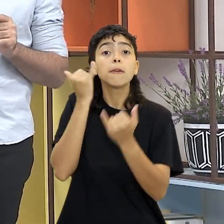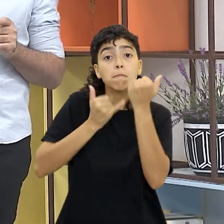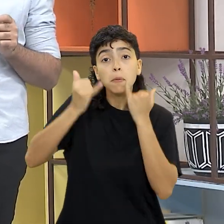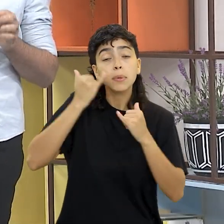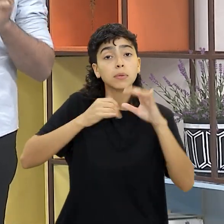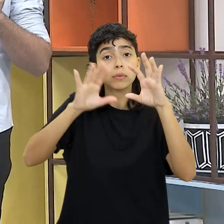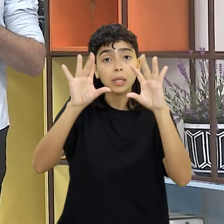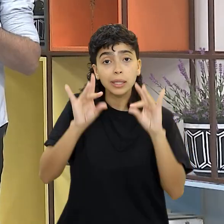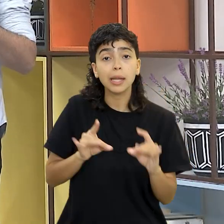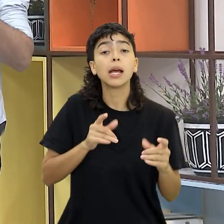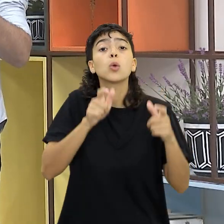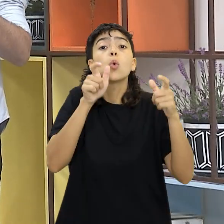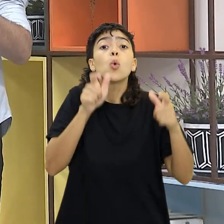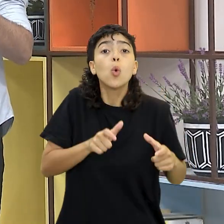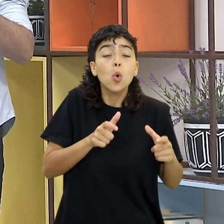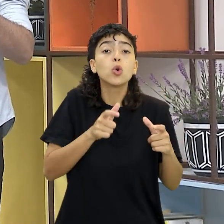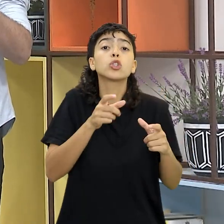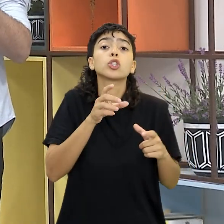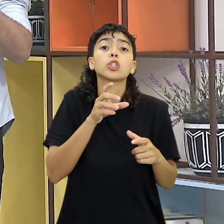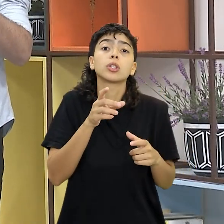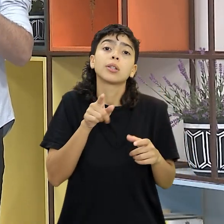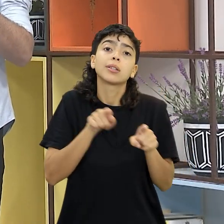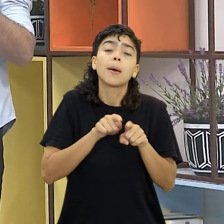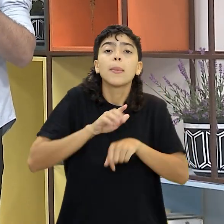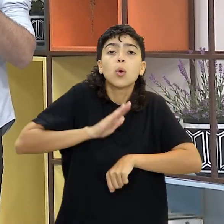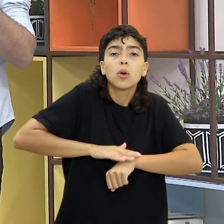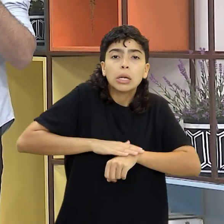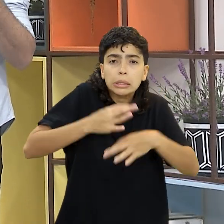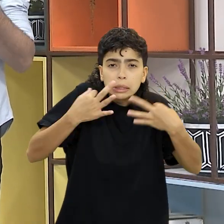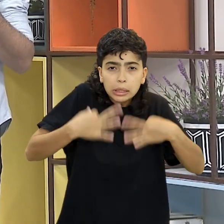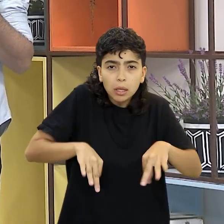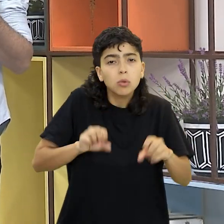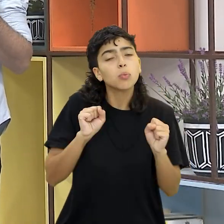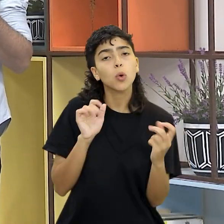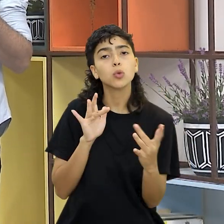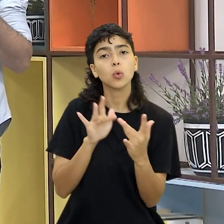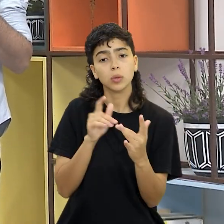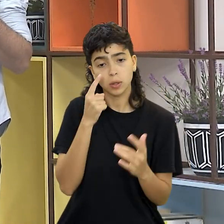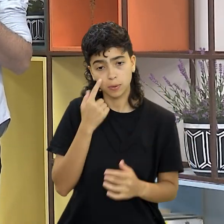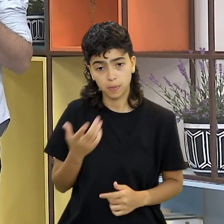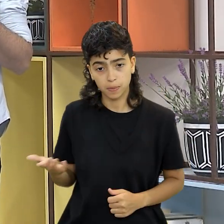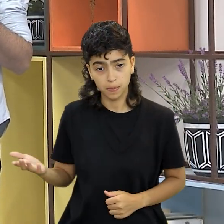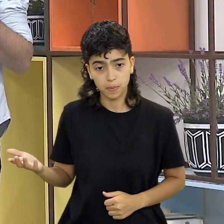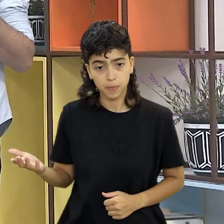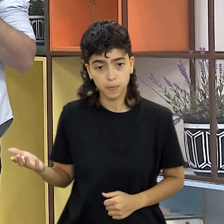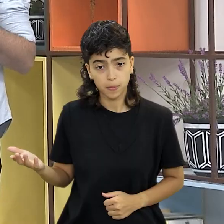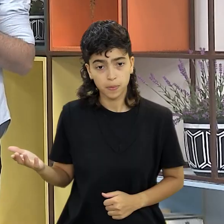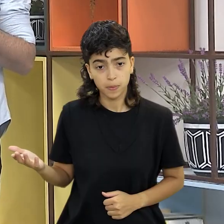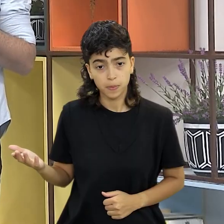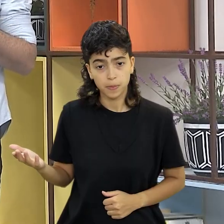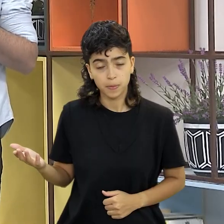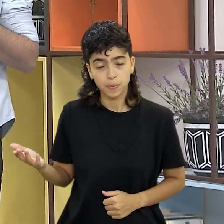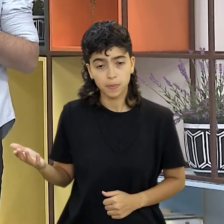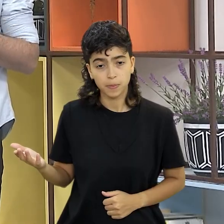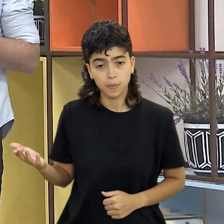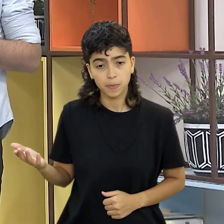voltar um pouquinho o telefone para eu passar para vocês esse, olha, que é o outro telefone deles, o 62